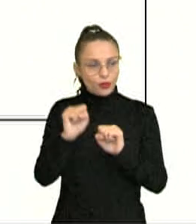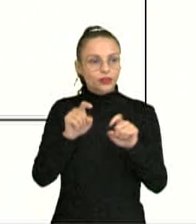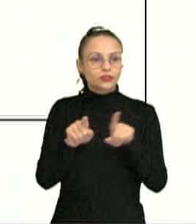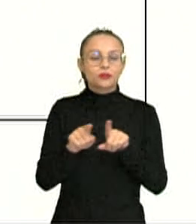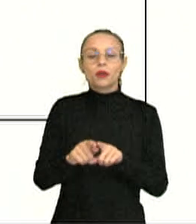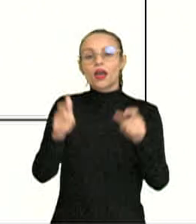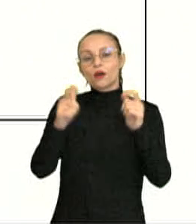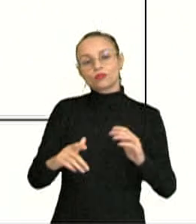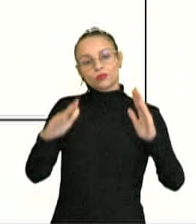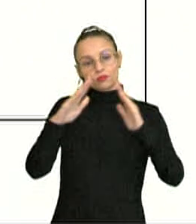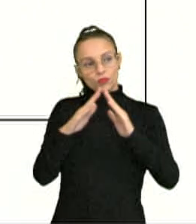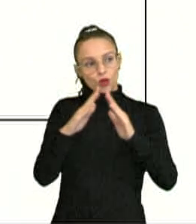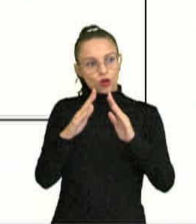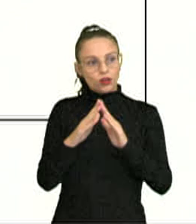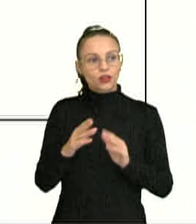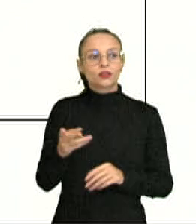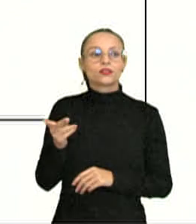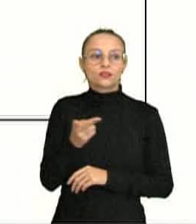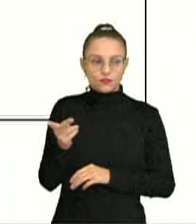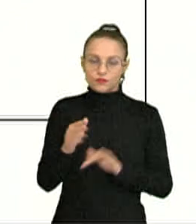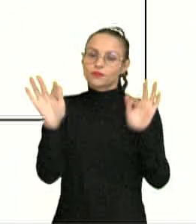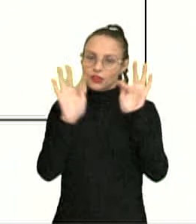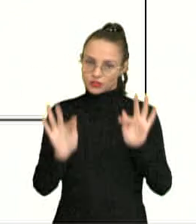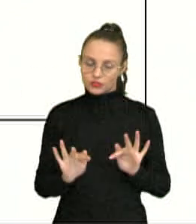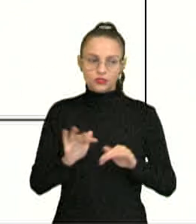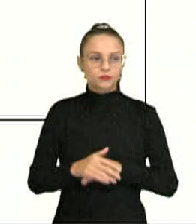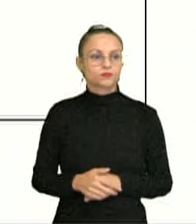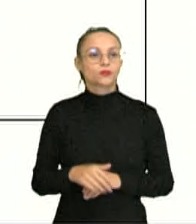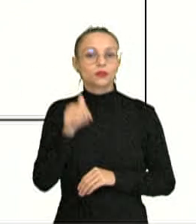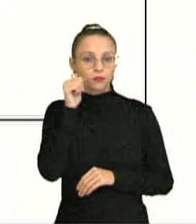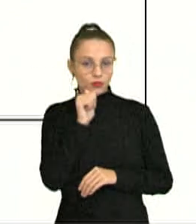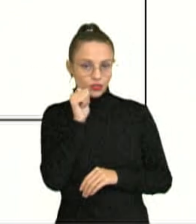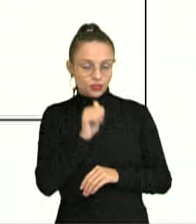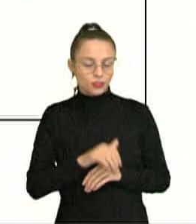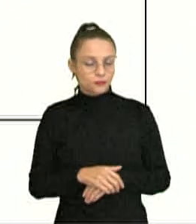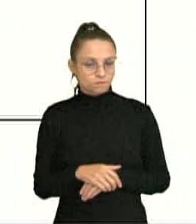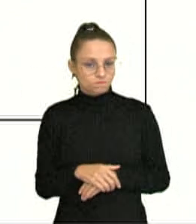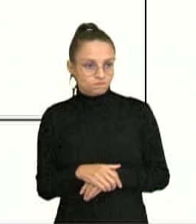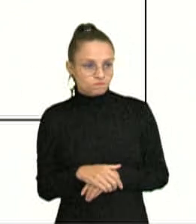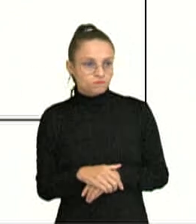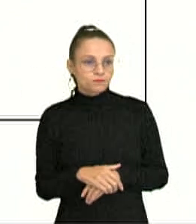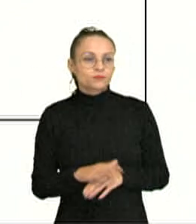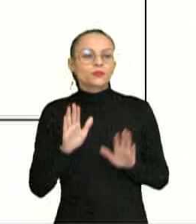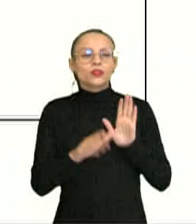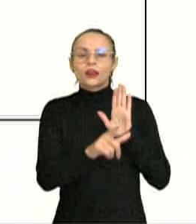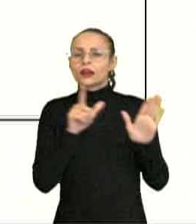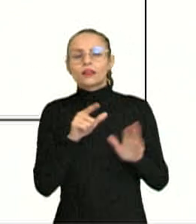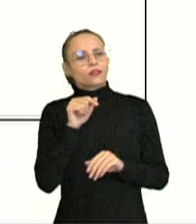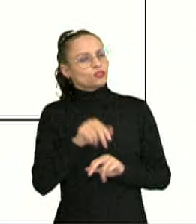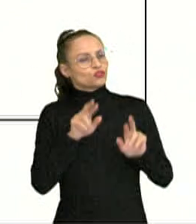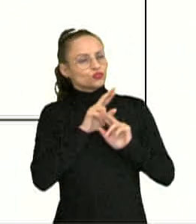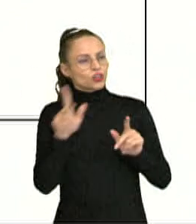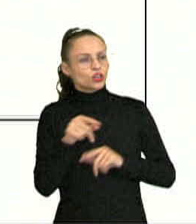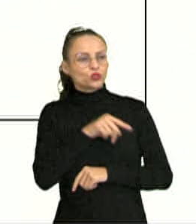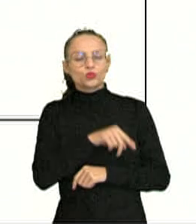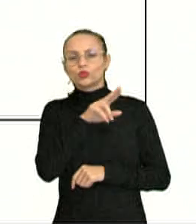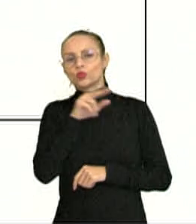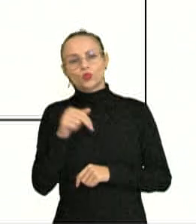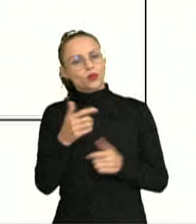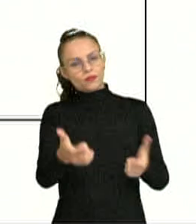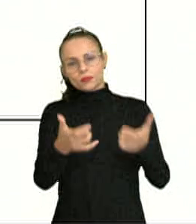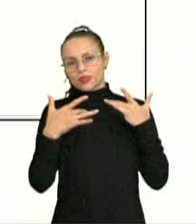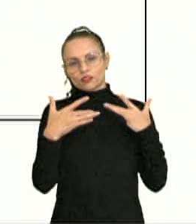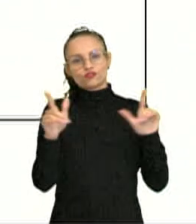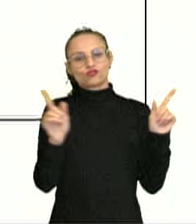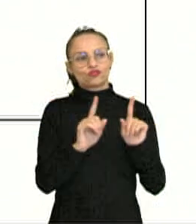barraco em que mora. Estão felizes. Maria. Mesmo de antes ele era diferente, tu nunca vai me